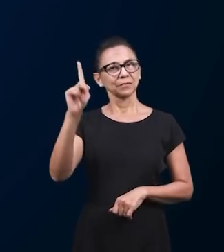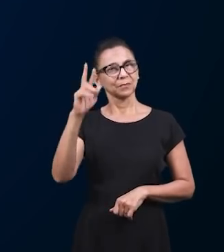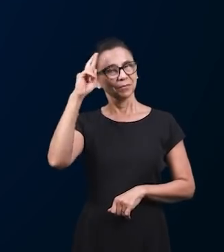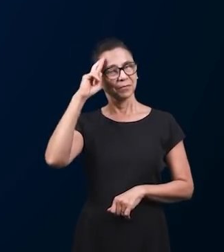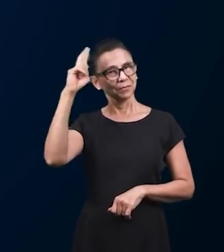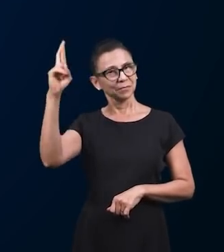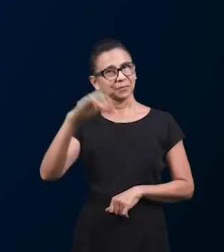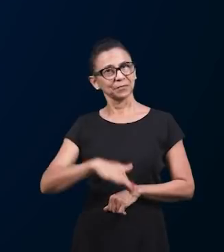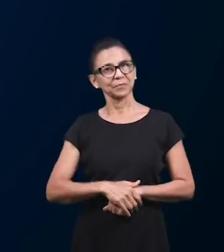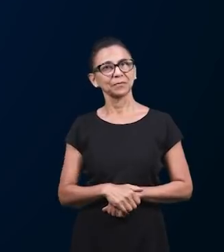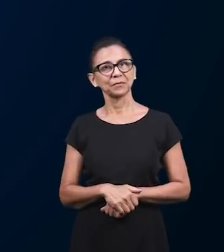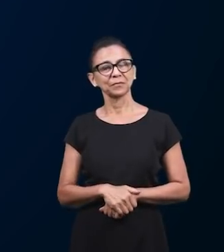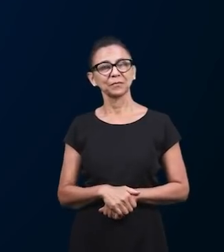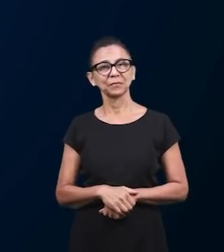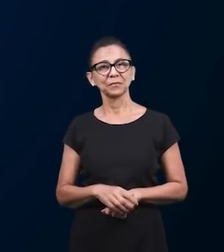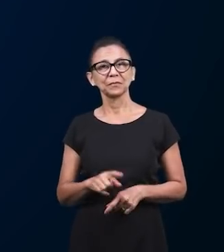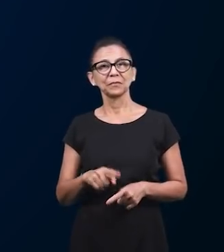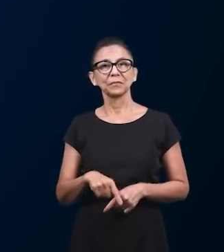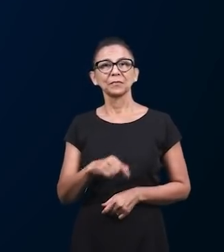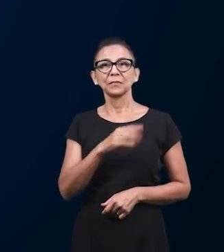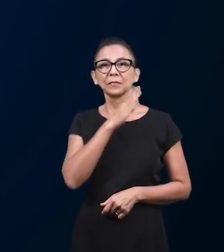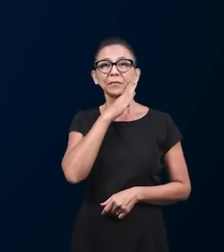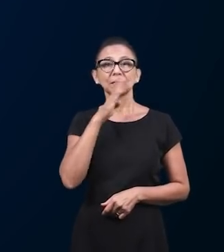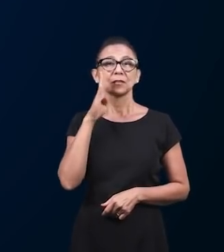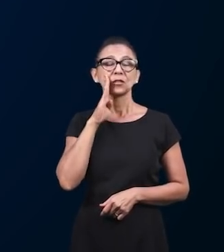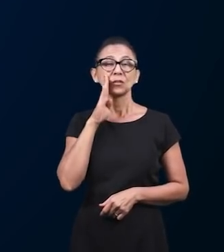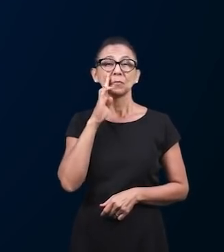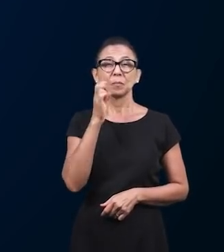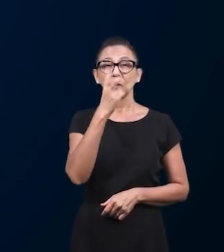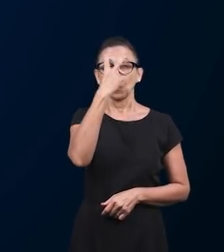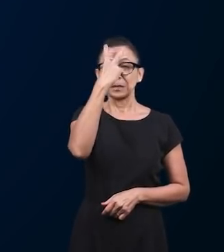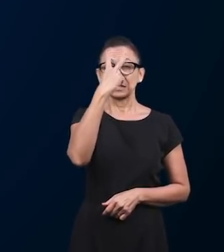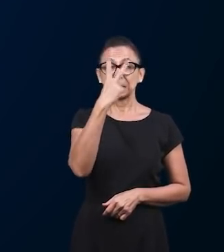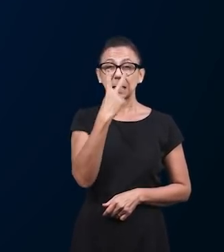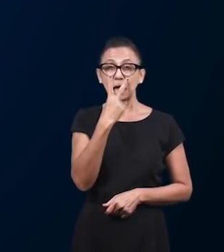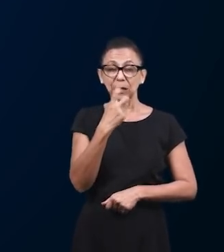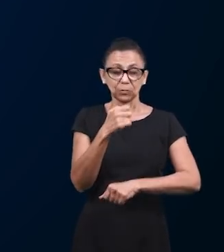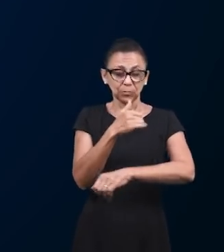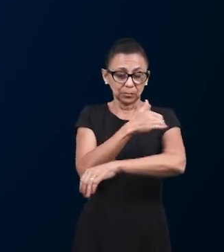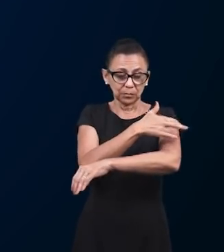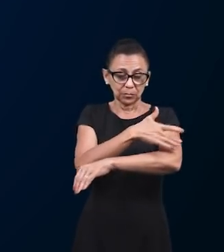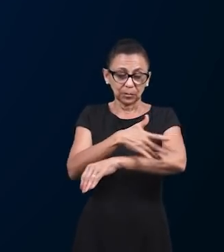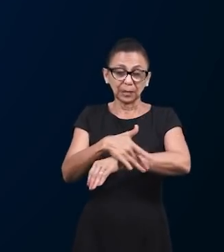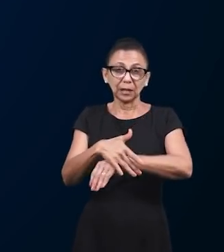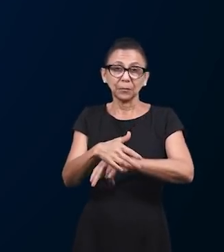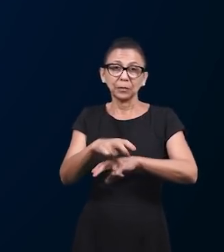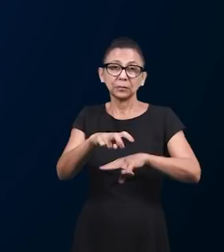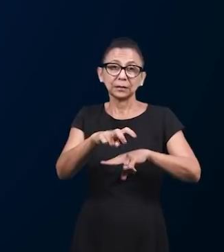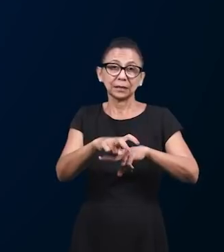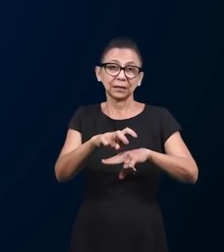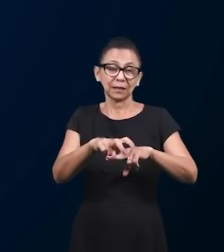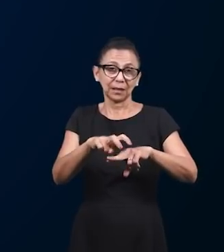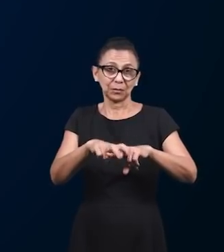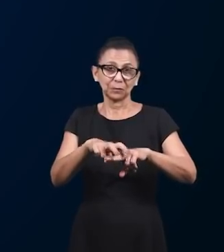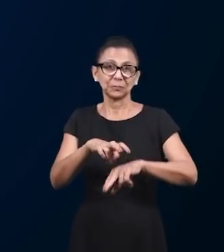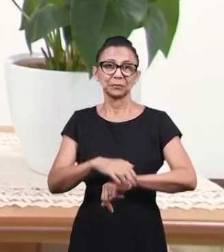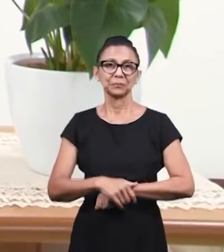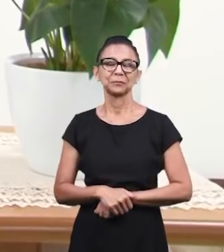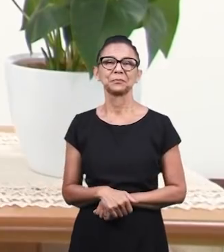A paz, Senhor. Ele era cego, ele estava assentado junto do caminho e ele estava